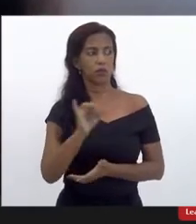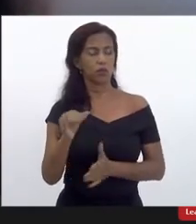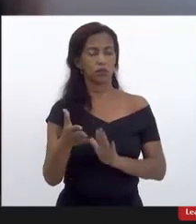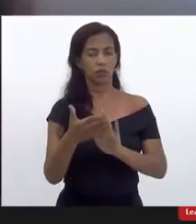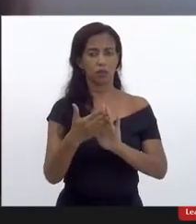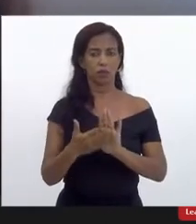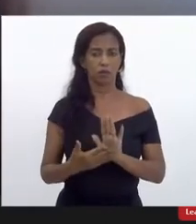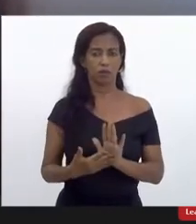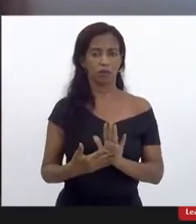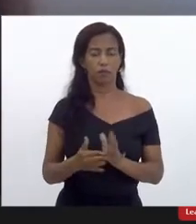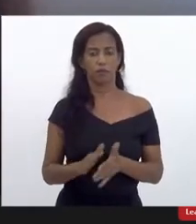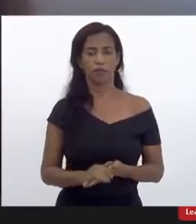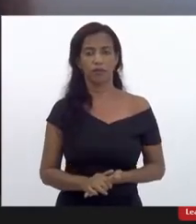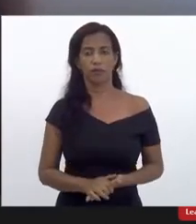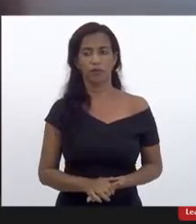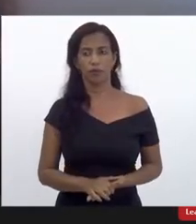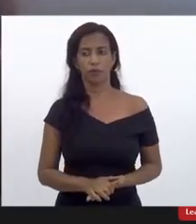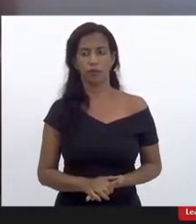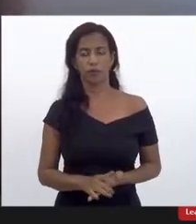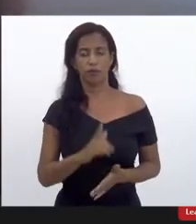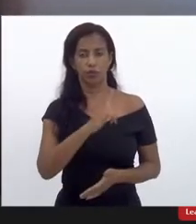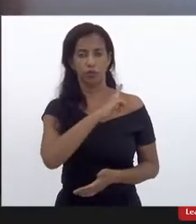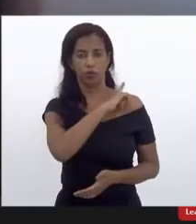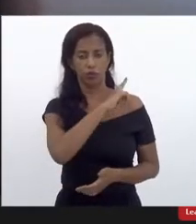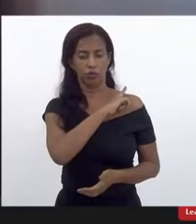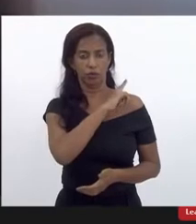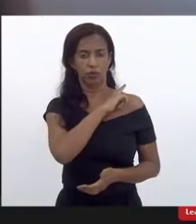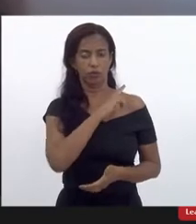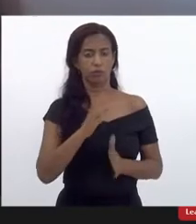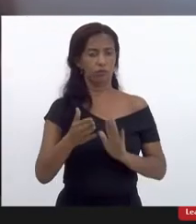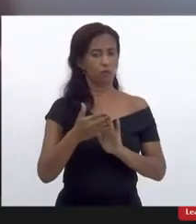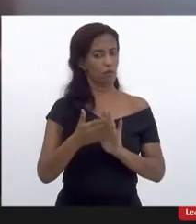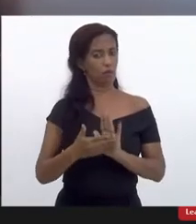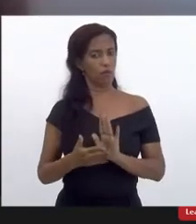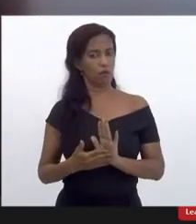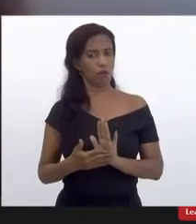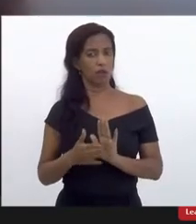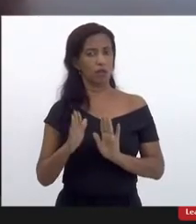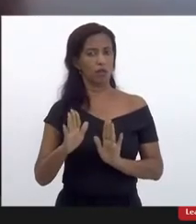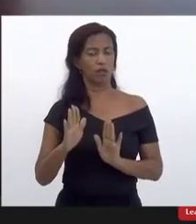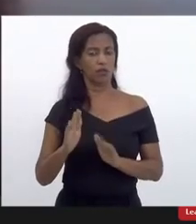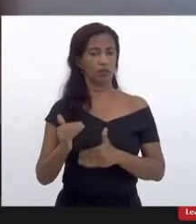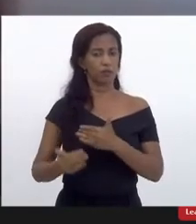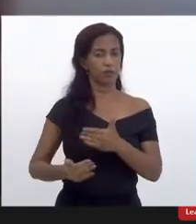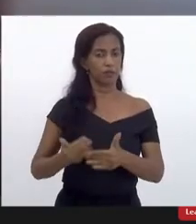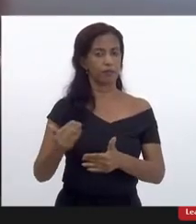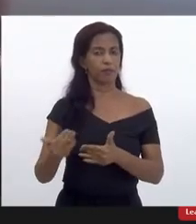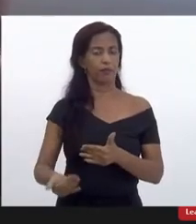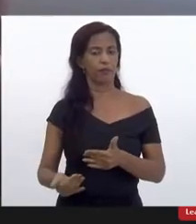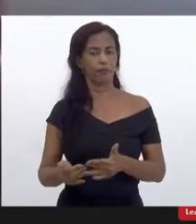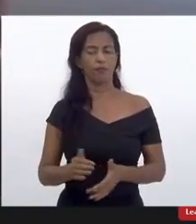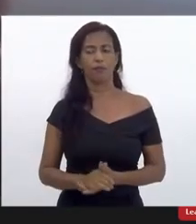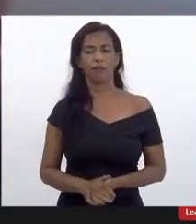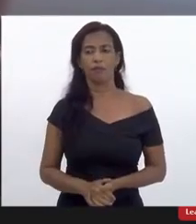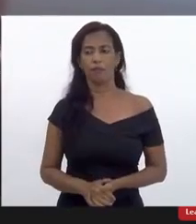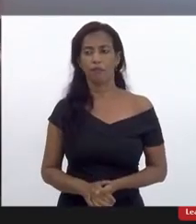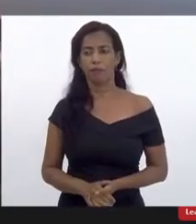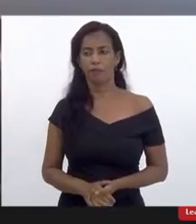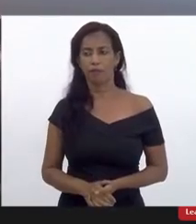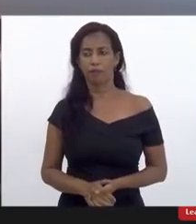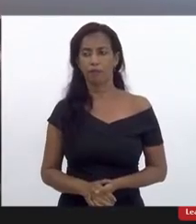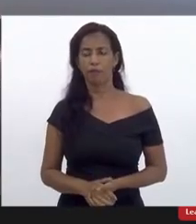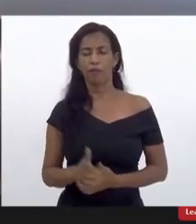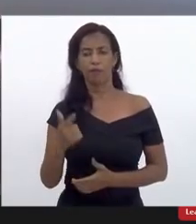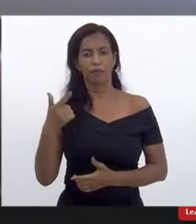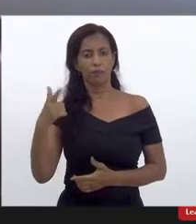demanda dos gestores, uma demanda que já foi passada várias vezes. E